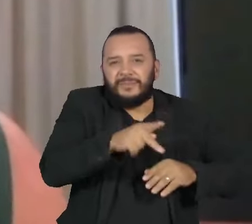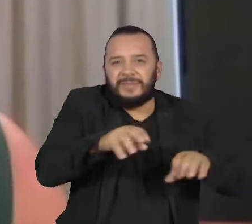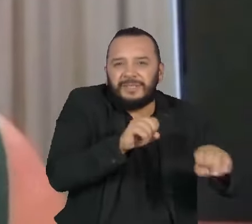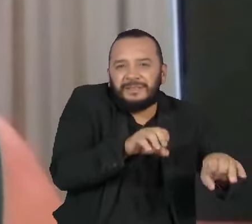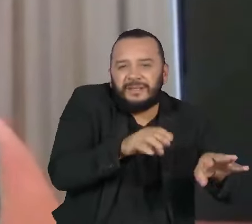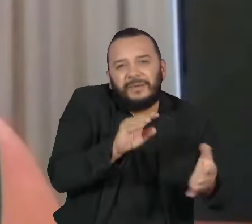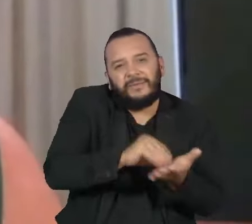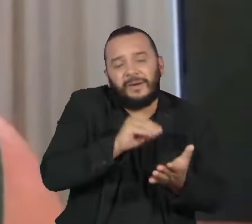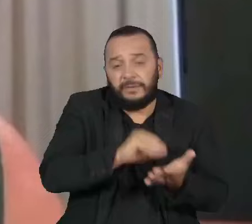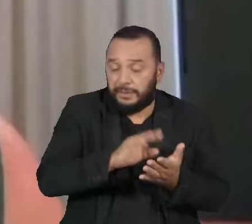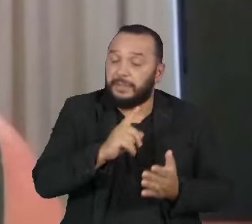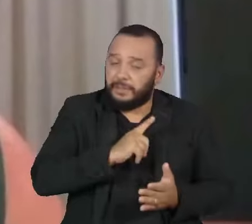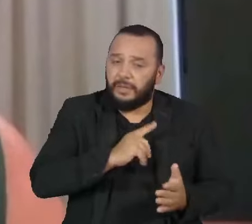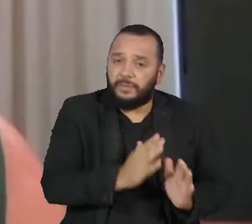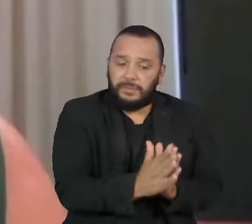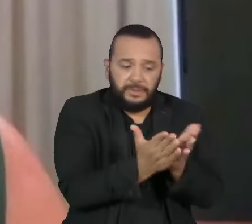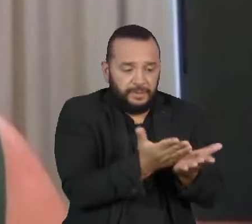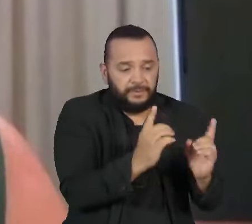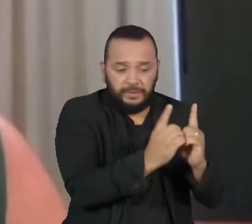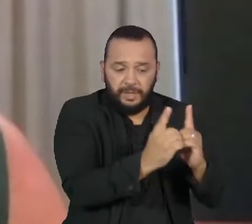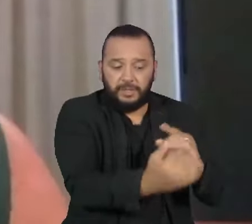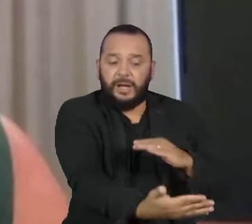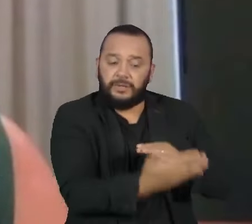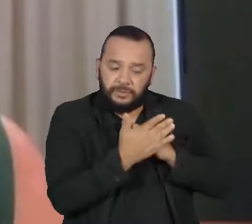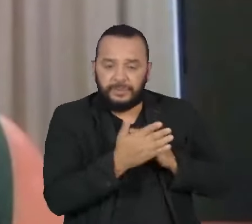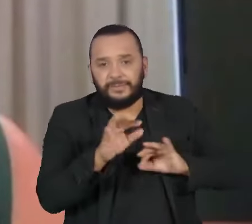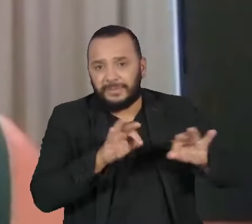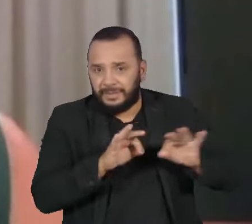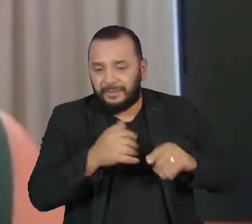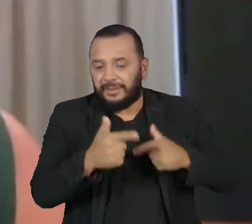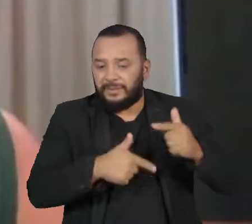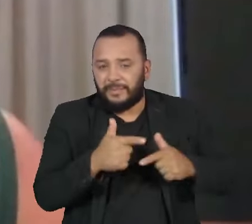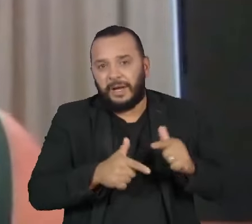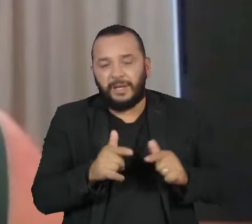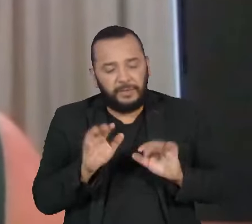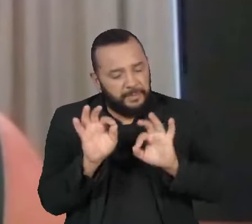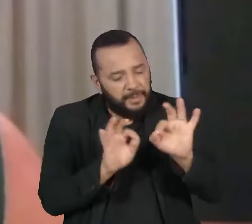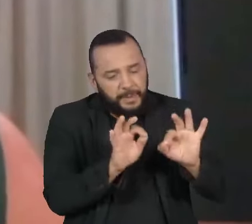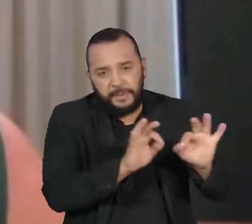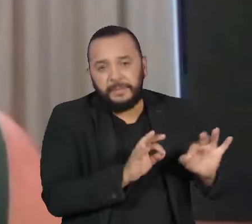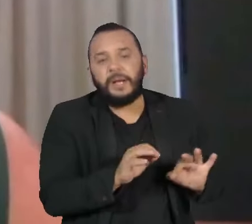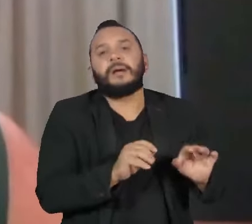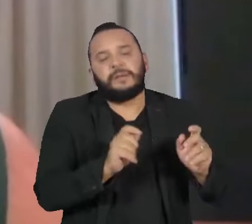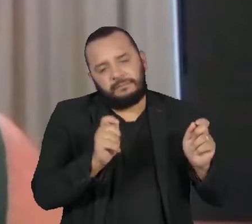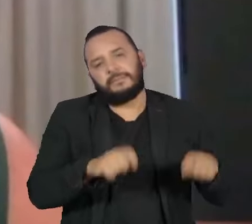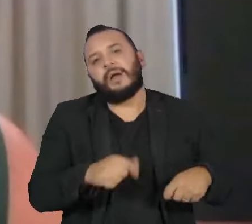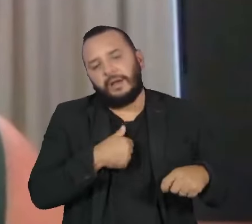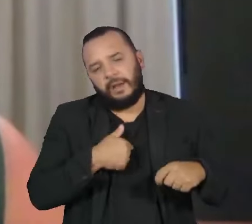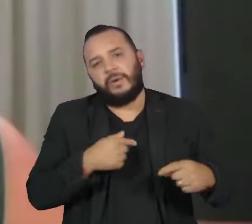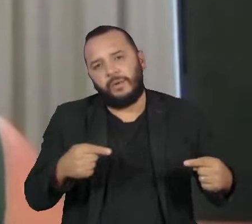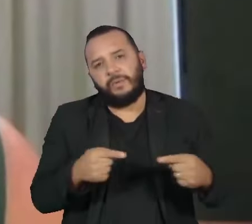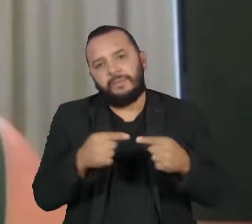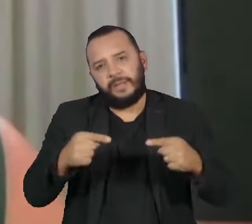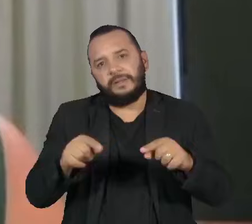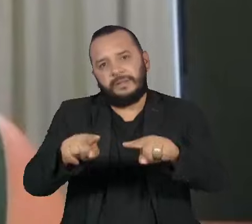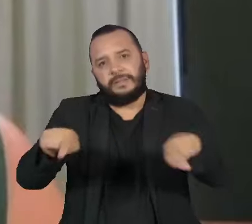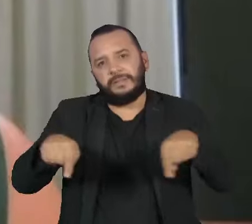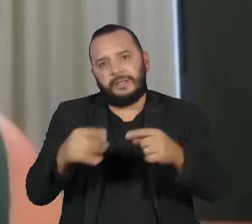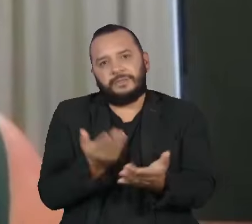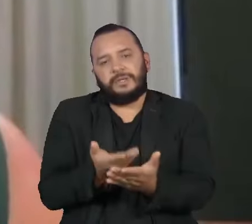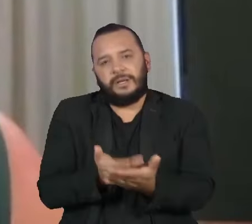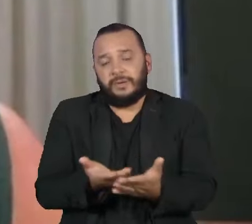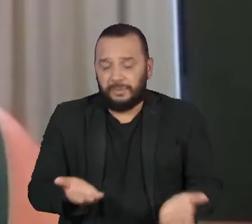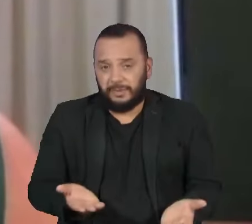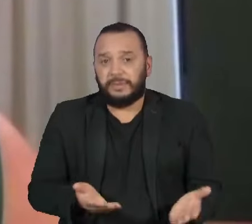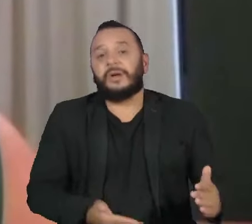de ter um plano de trabalho mais estruturado, mais organizado e mais condizente com a realidade da sala de aula.